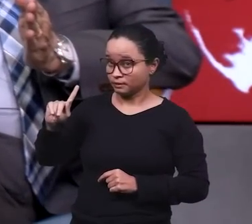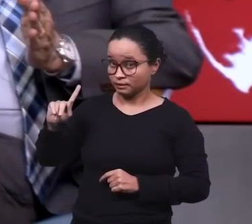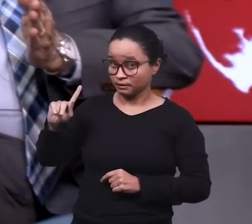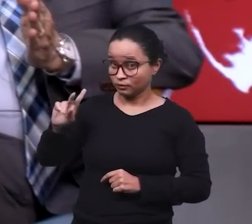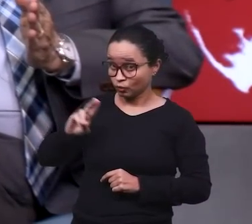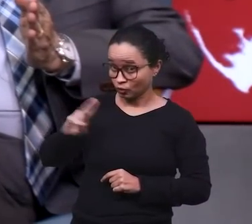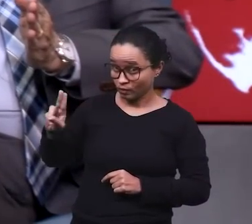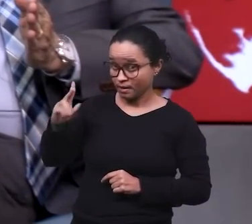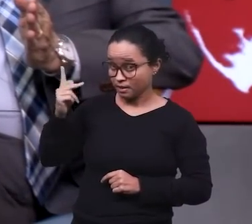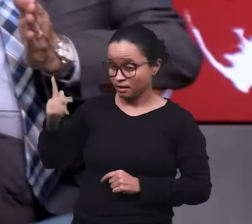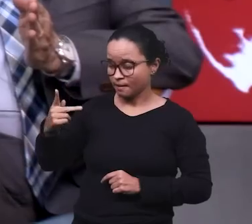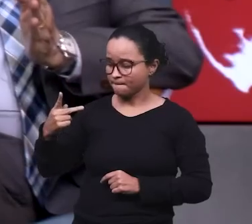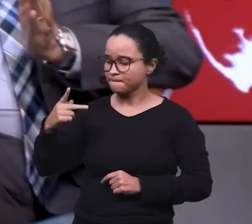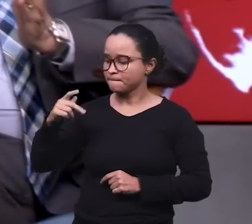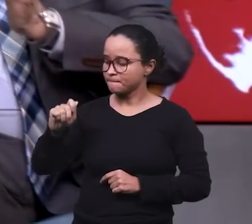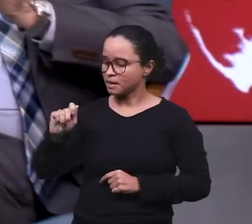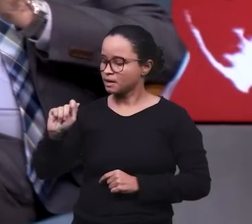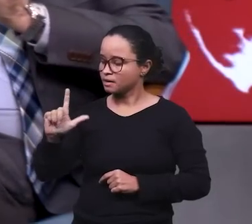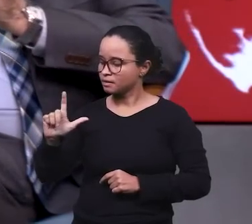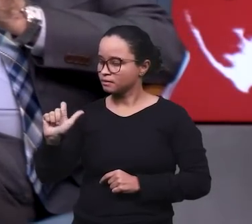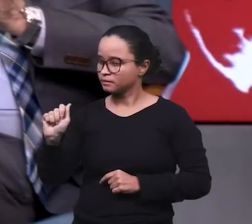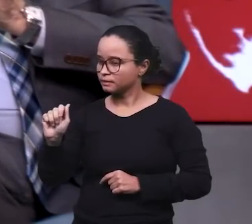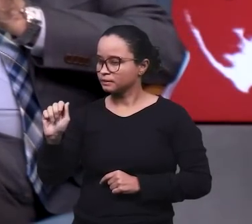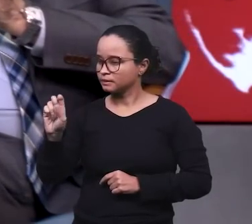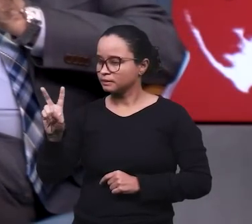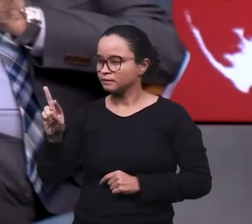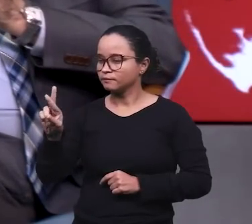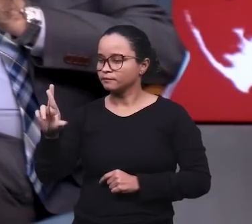a palavra.